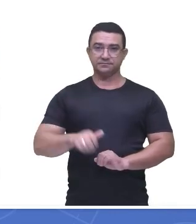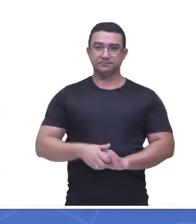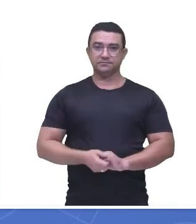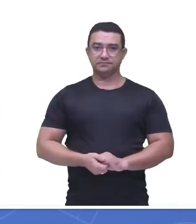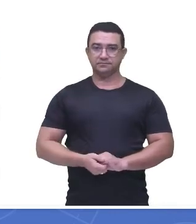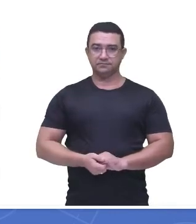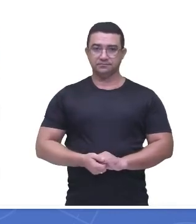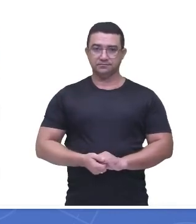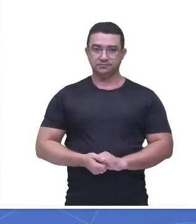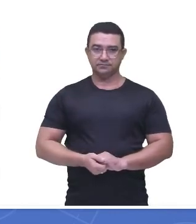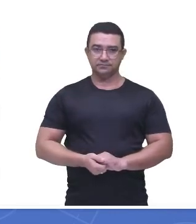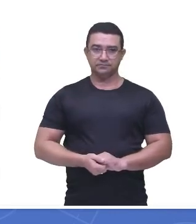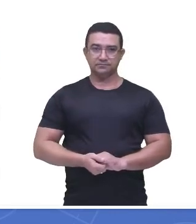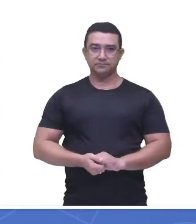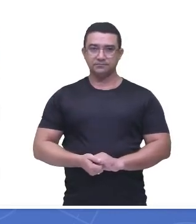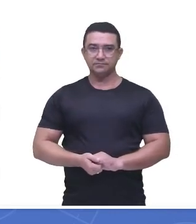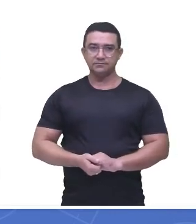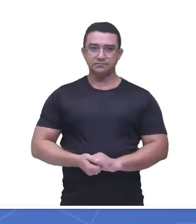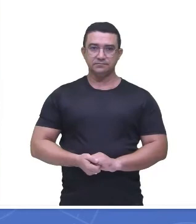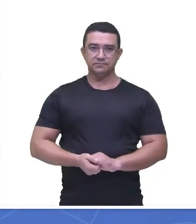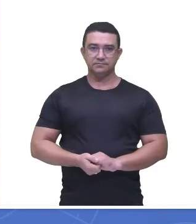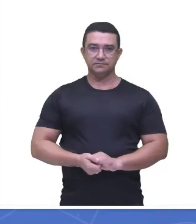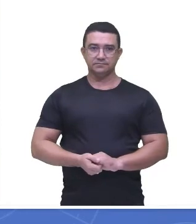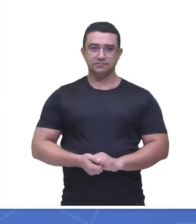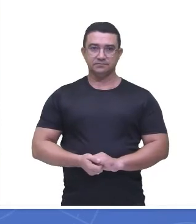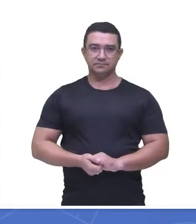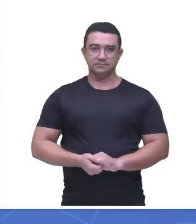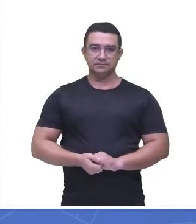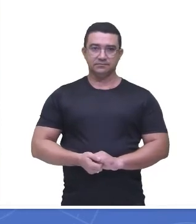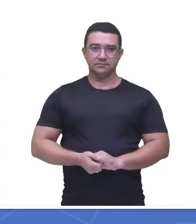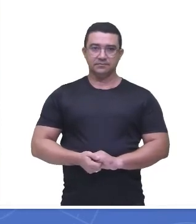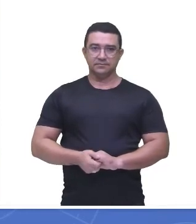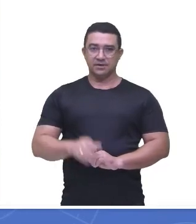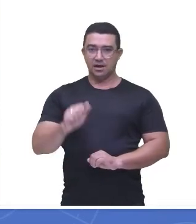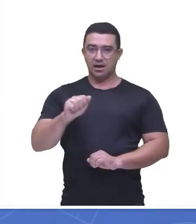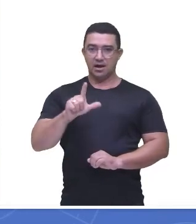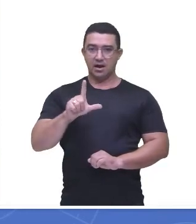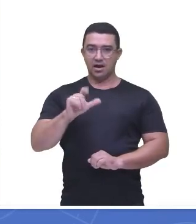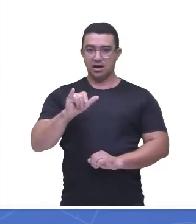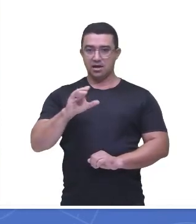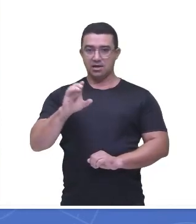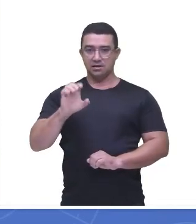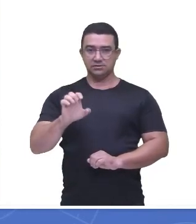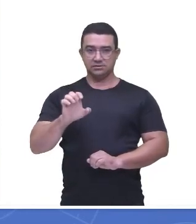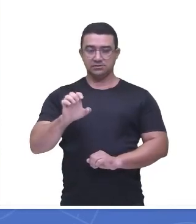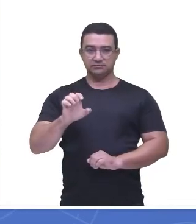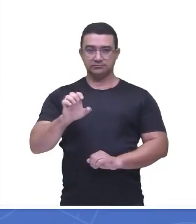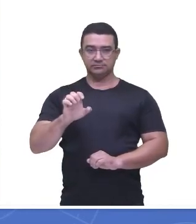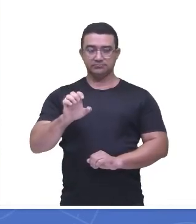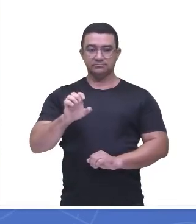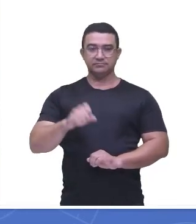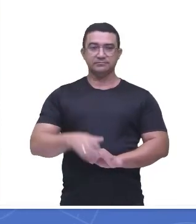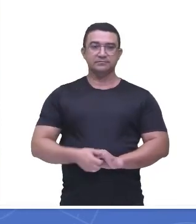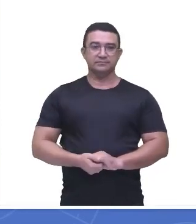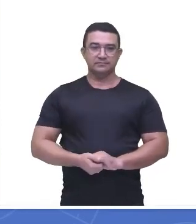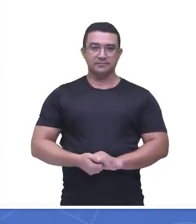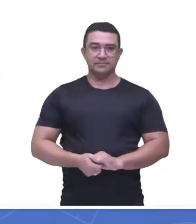Preto da Eva, alternativa A. Muito bem, Gabriele. E Alice é novata, chegando agora, né,